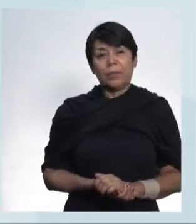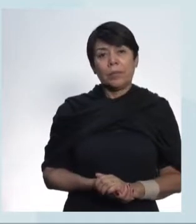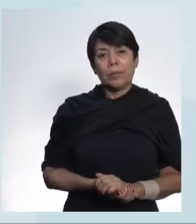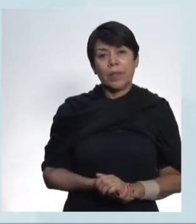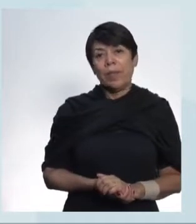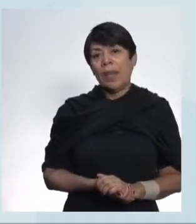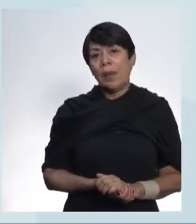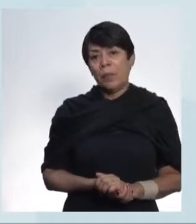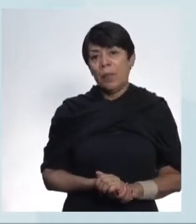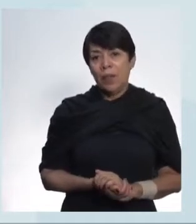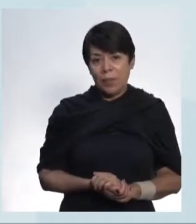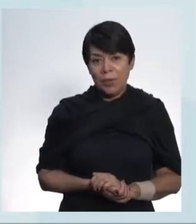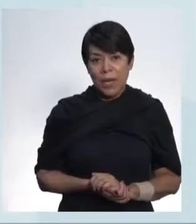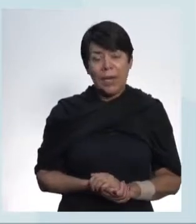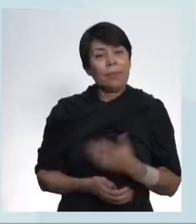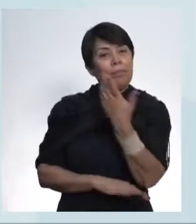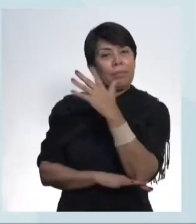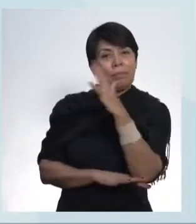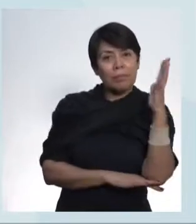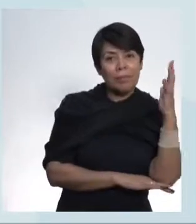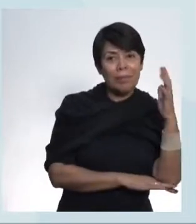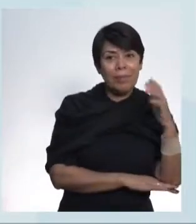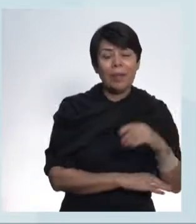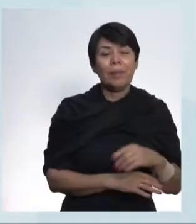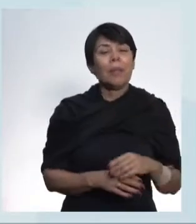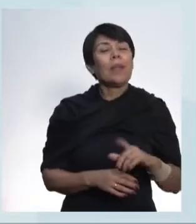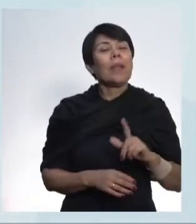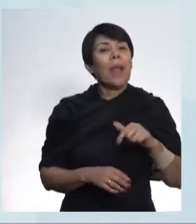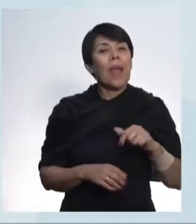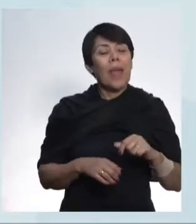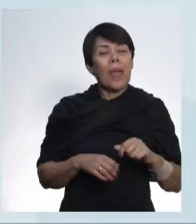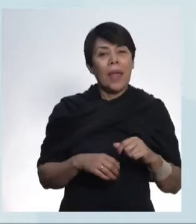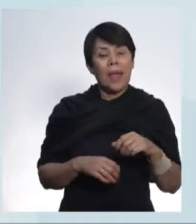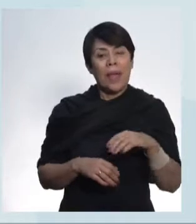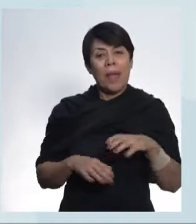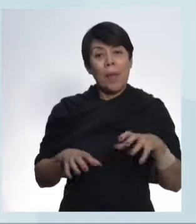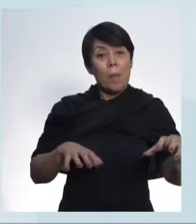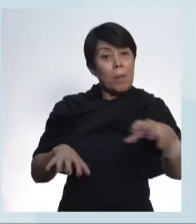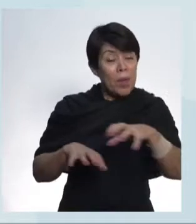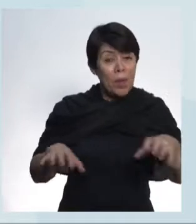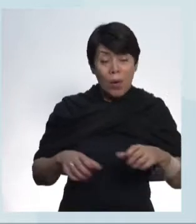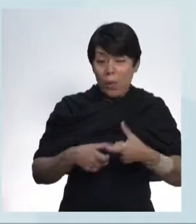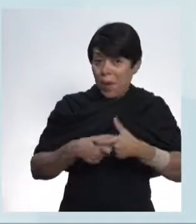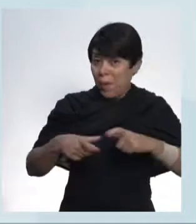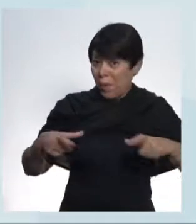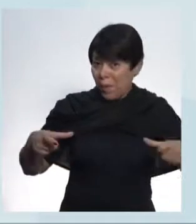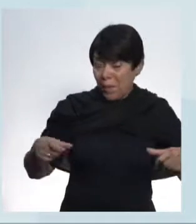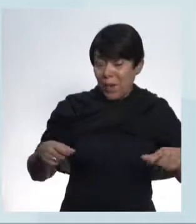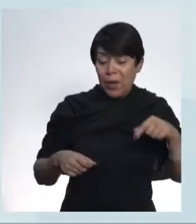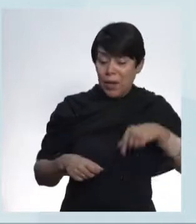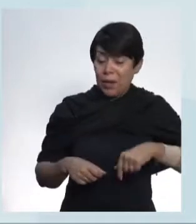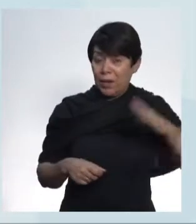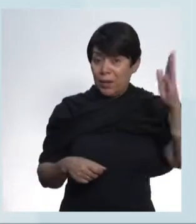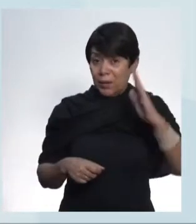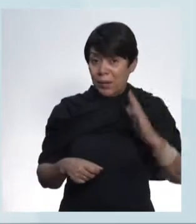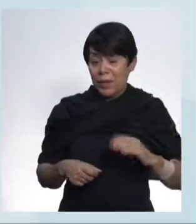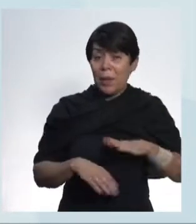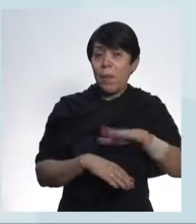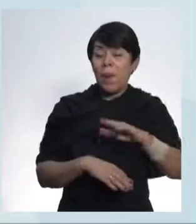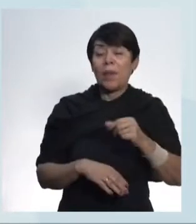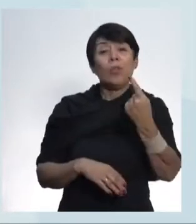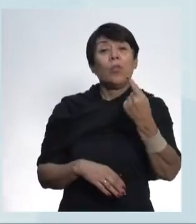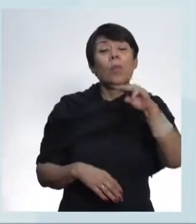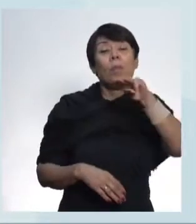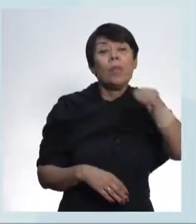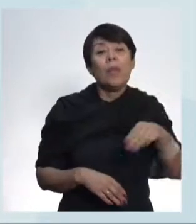Mata Atlântica. A Mata Atlântica é a 3º maior bioma do Brasil, ocupa aí mais de 1 milhão de